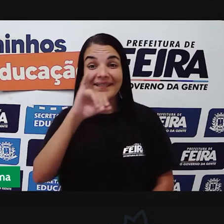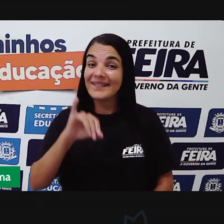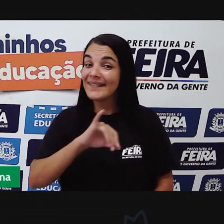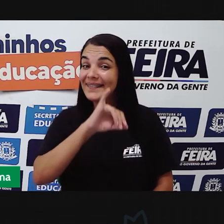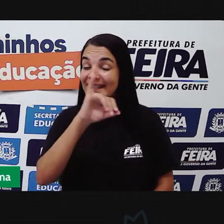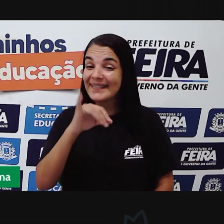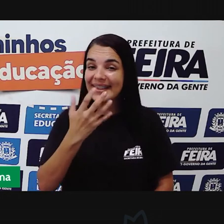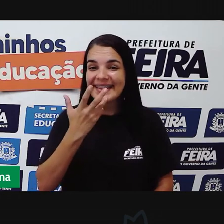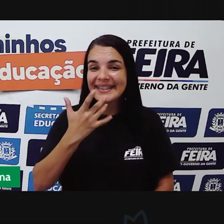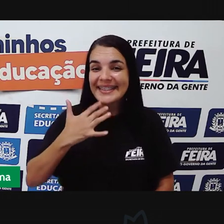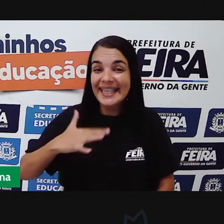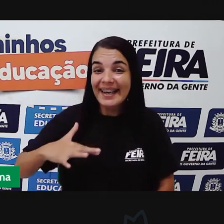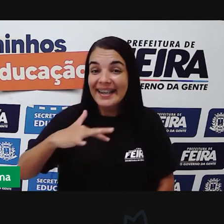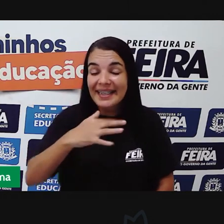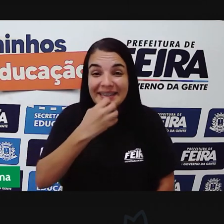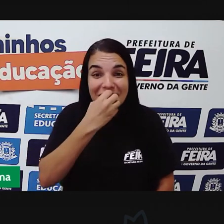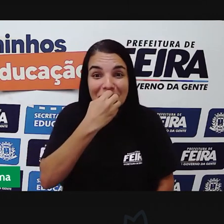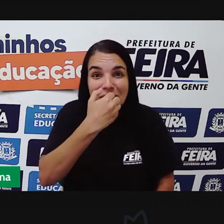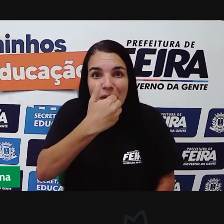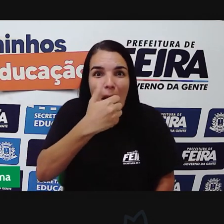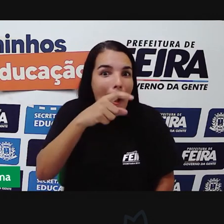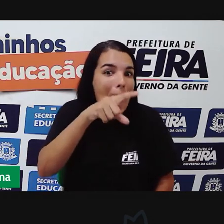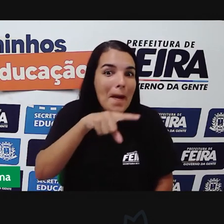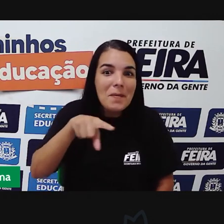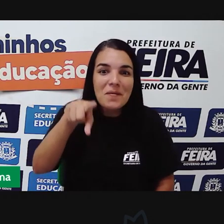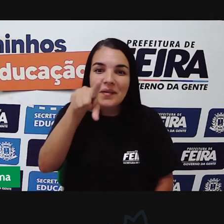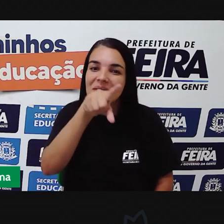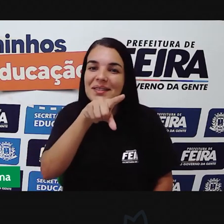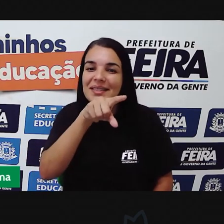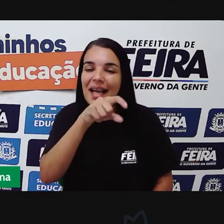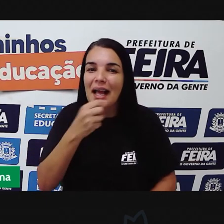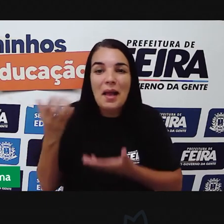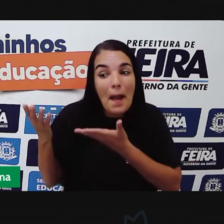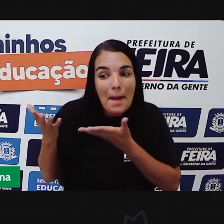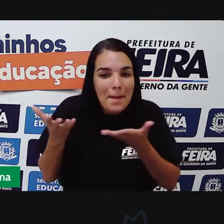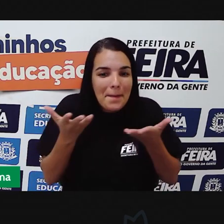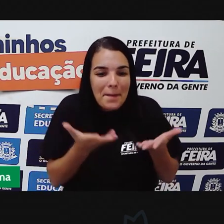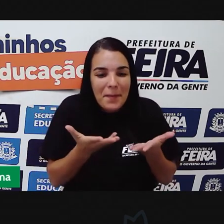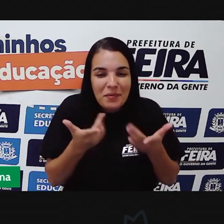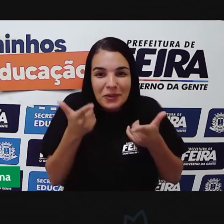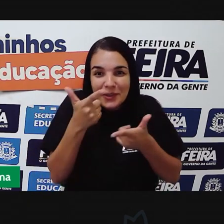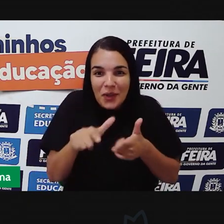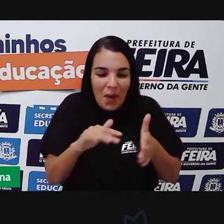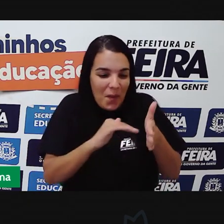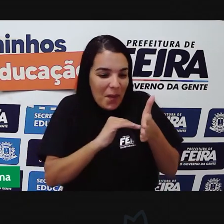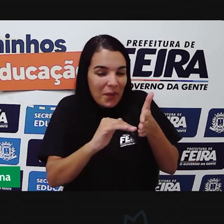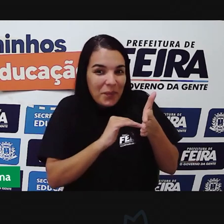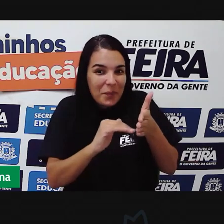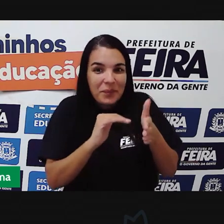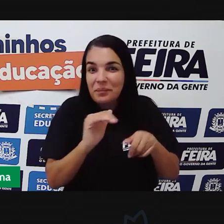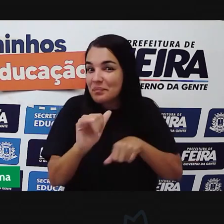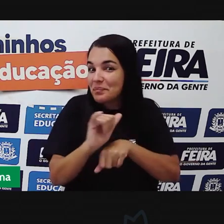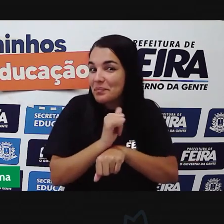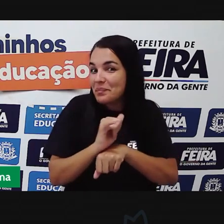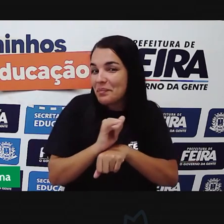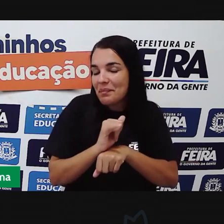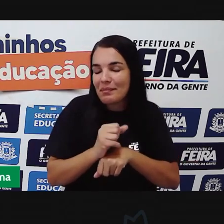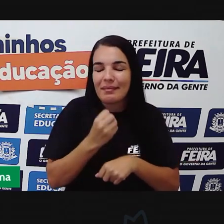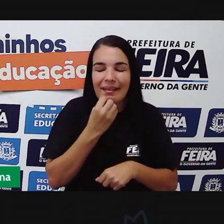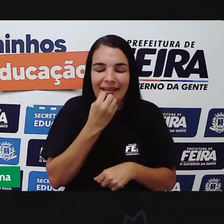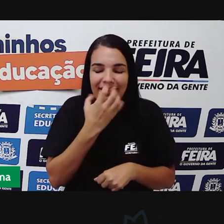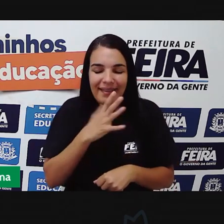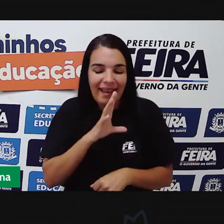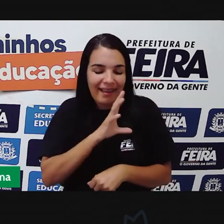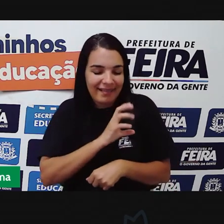Olá, crianças! E aí, tudo bem com vocês? Sejam bem-vindos ao nosso canal, nossos queridos, nossos amados, quartos anos